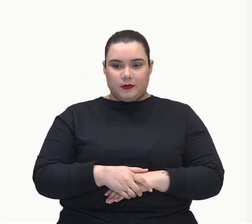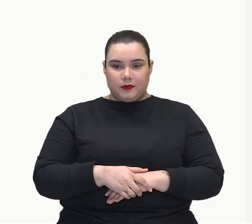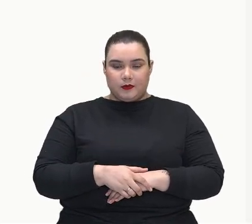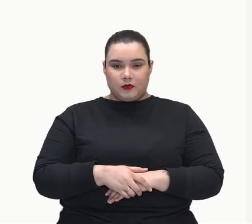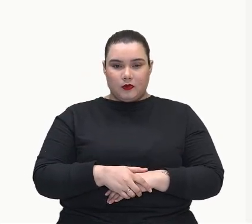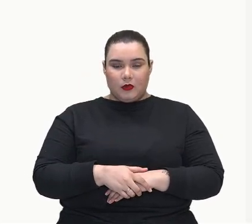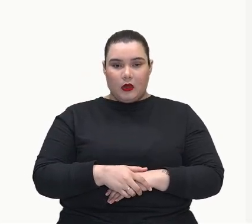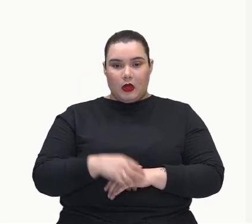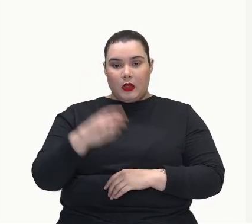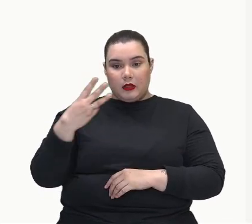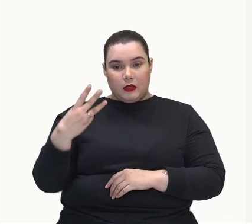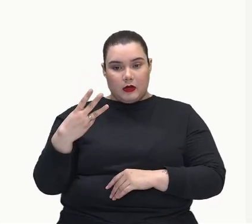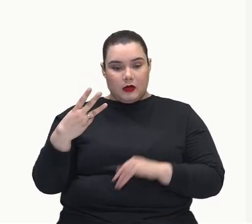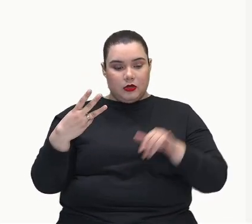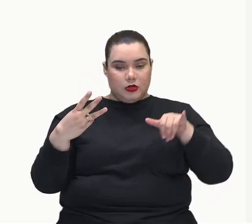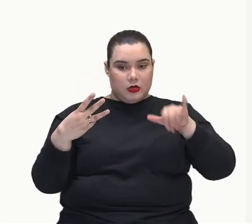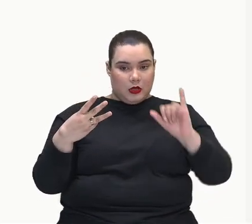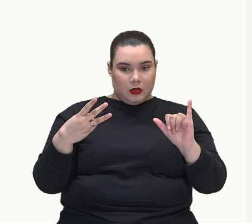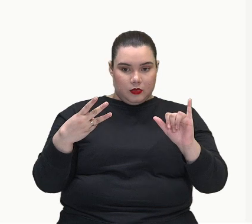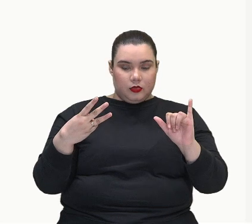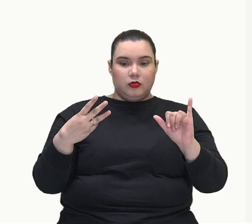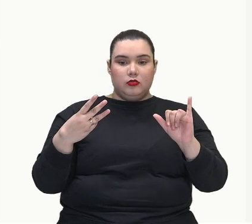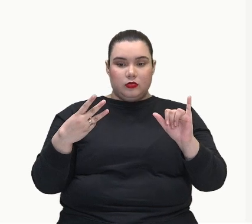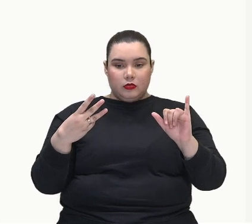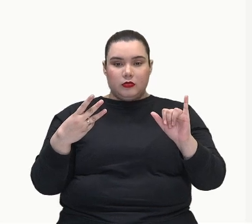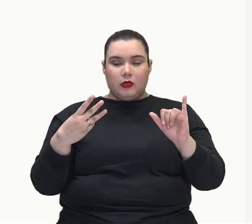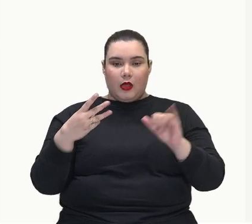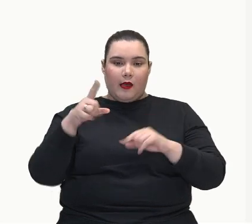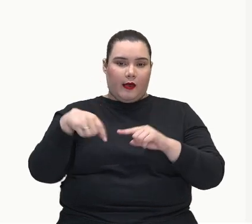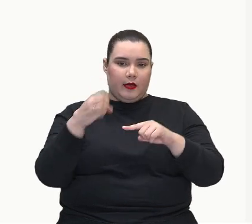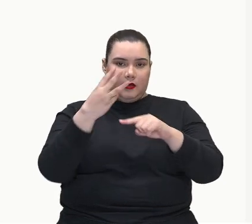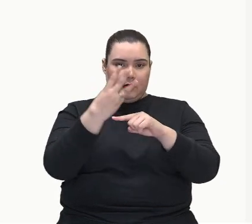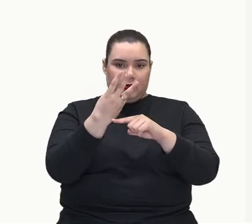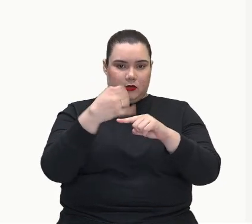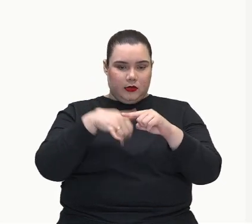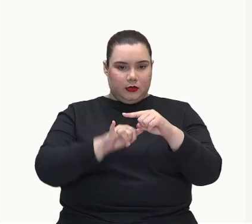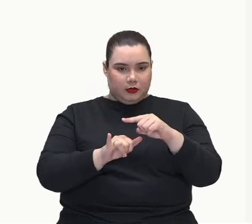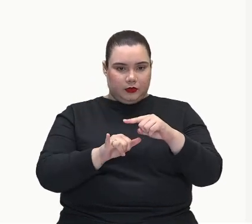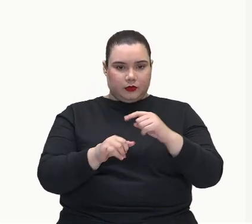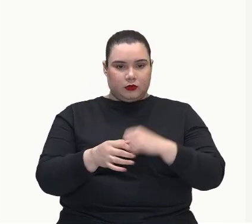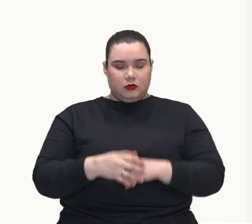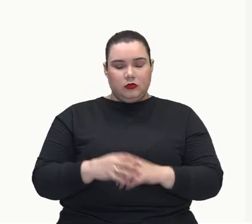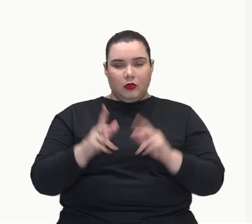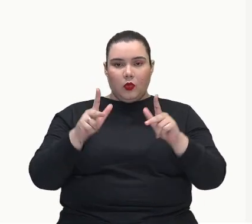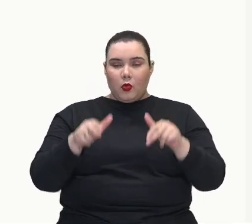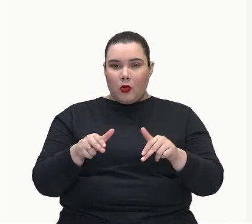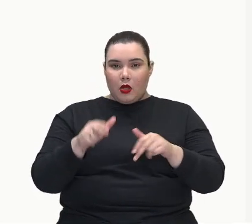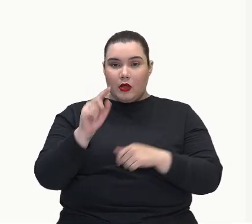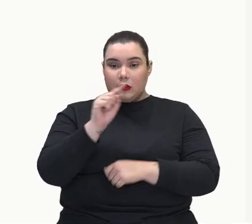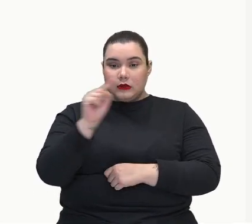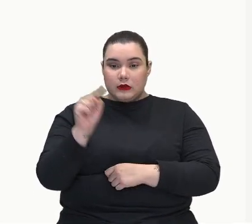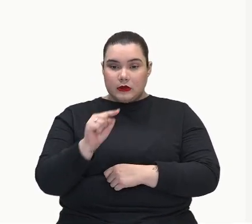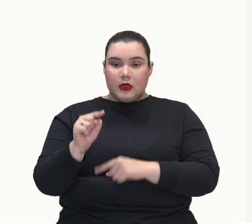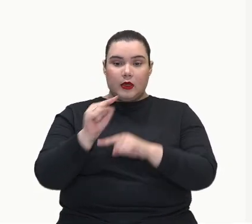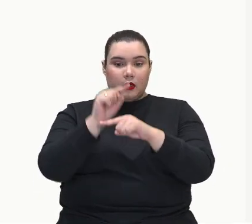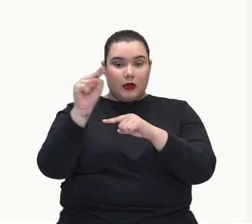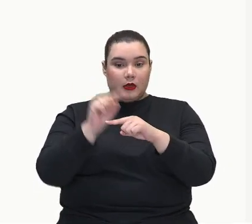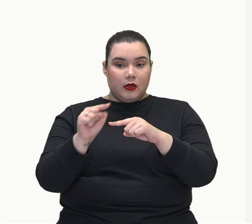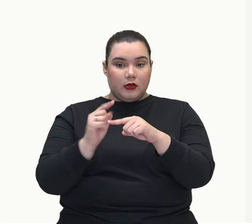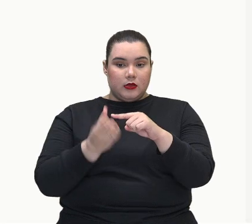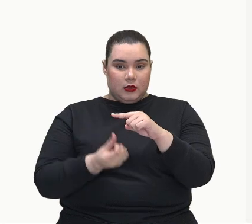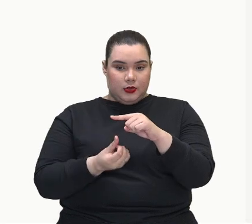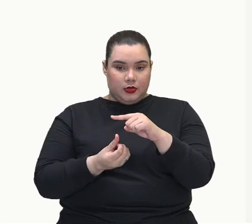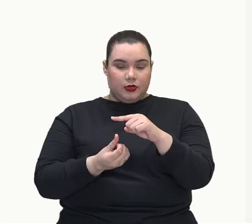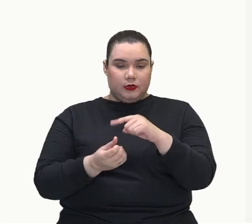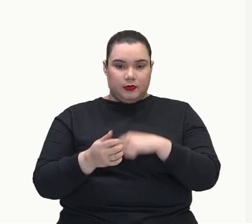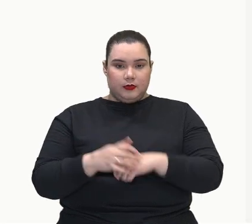3 está para y, ou seja, 3 sobre y é igual a z sobre 6. Mas o valor